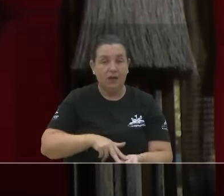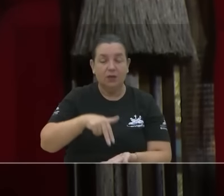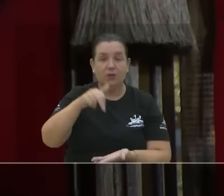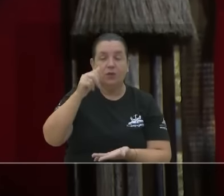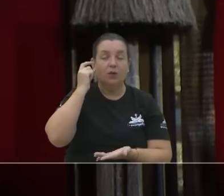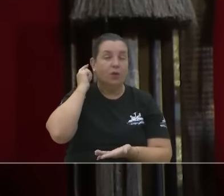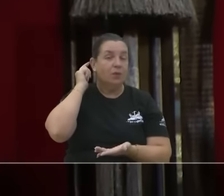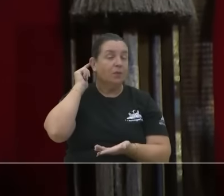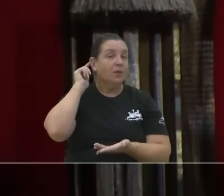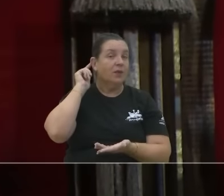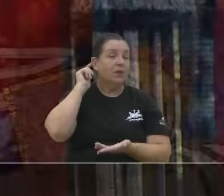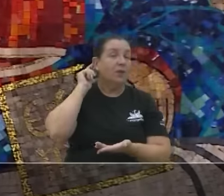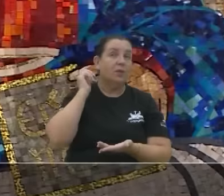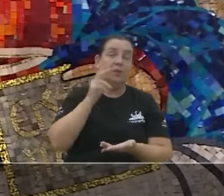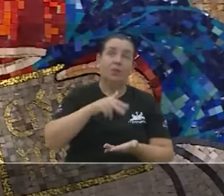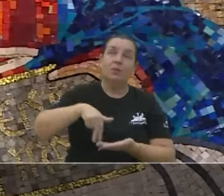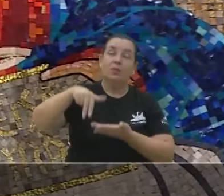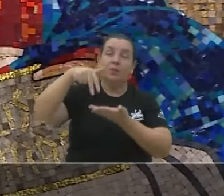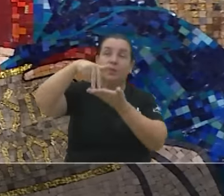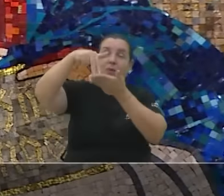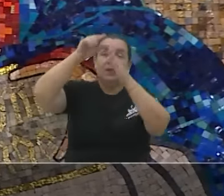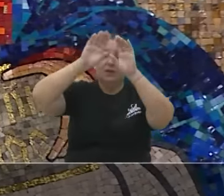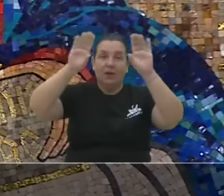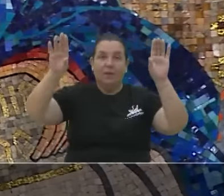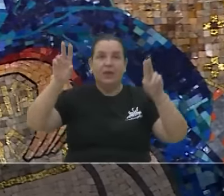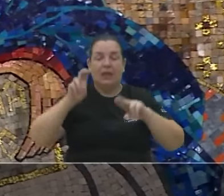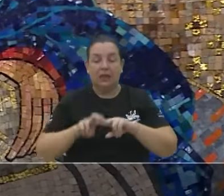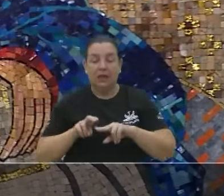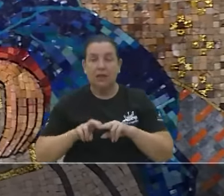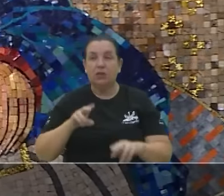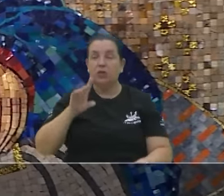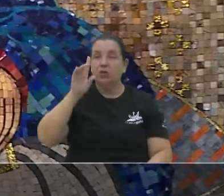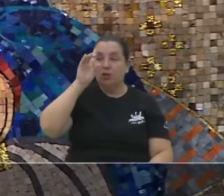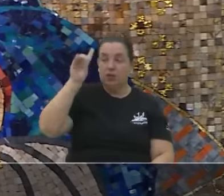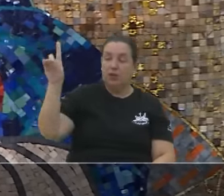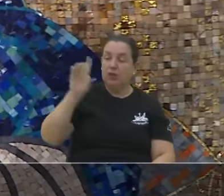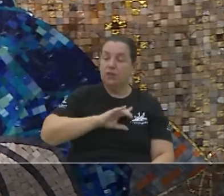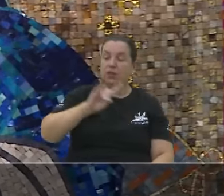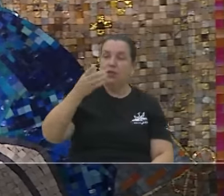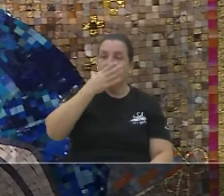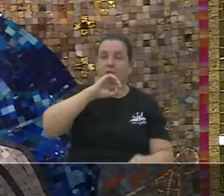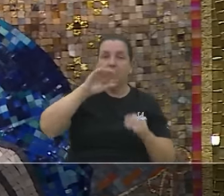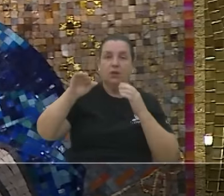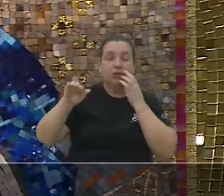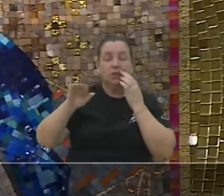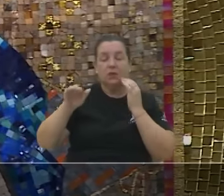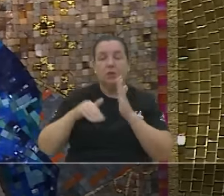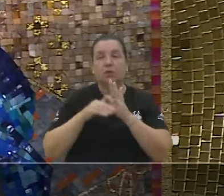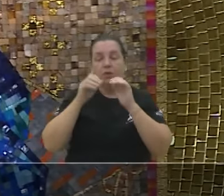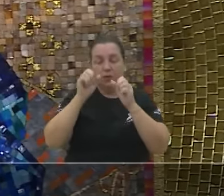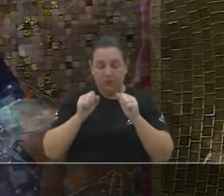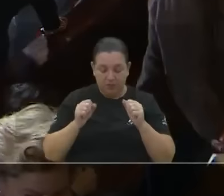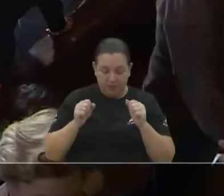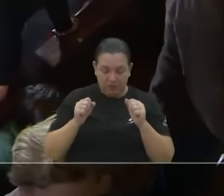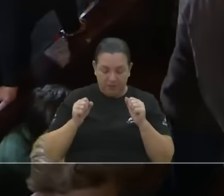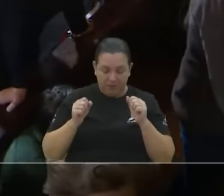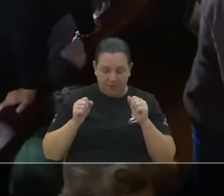terceiro dia, subiu aos céus e está sentada à direita de Deus Pai